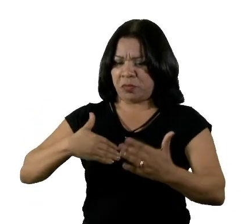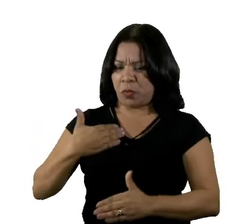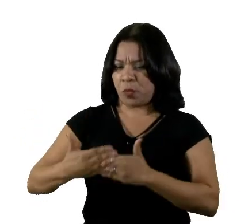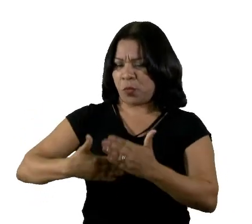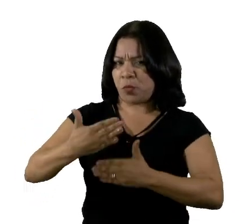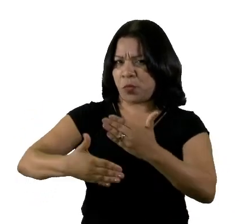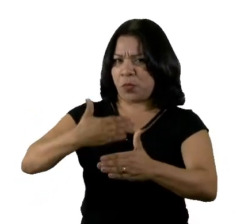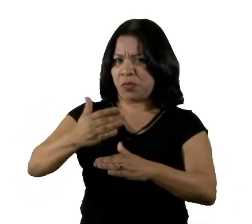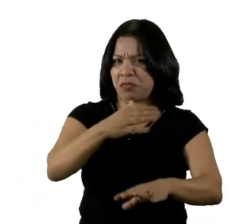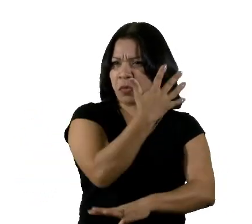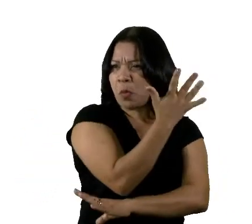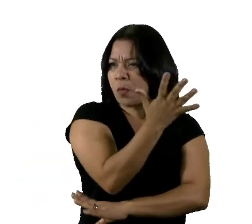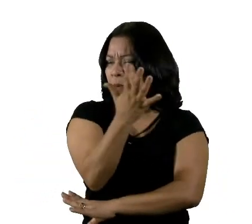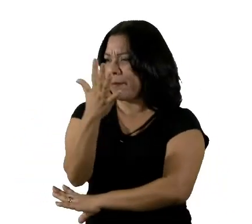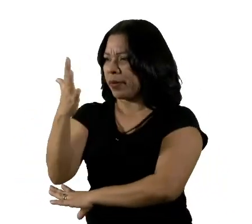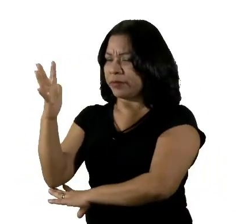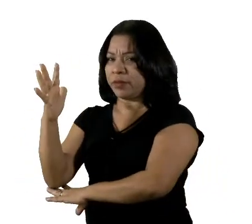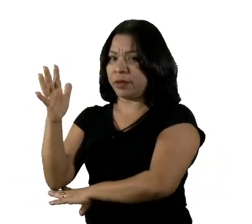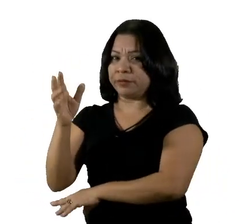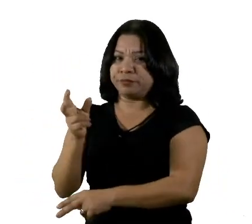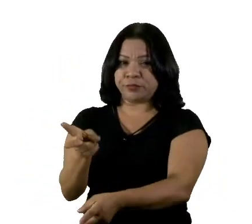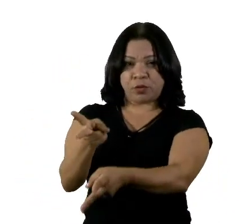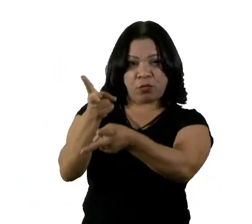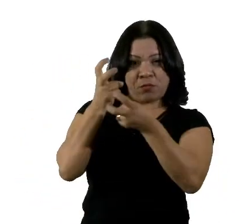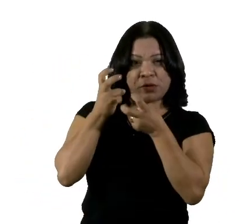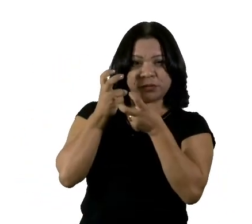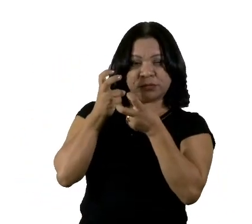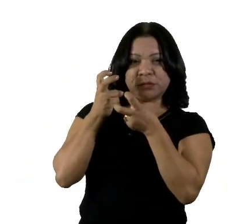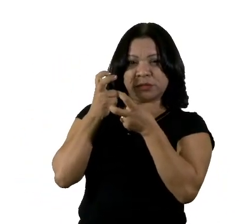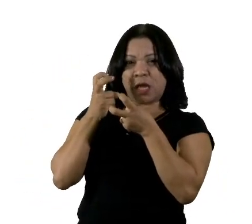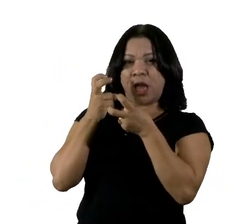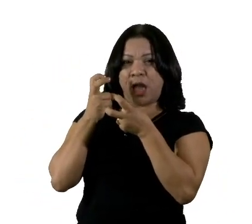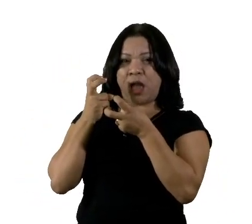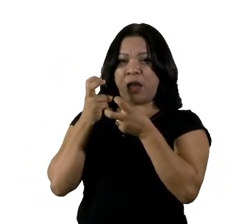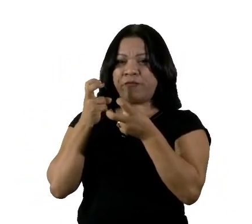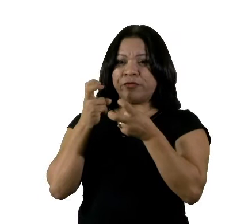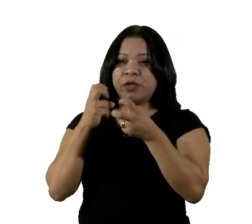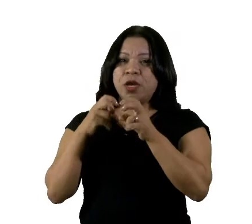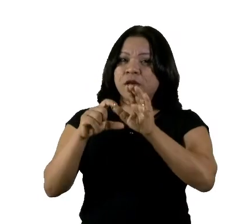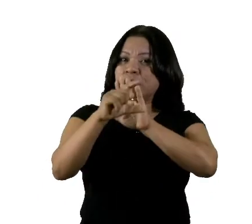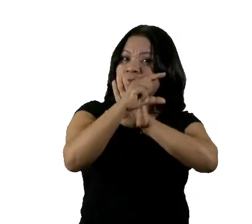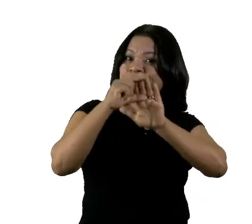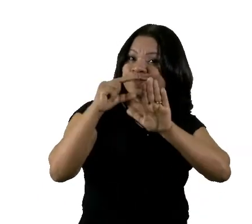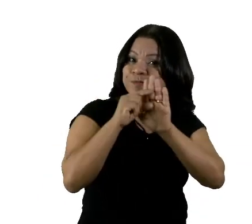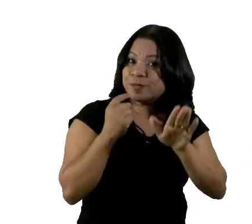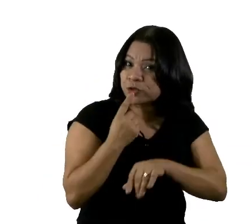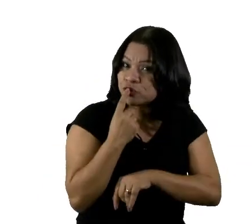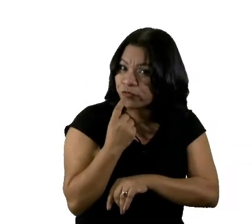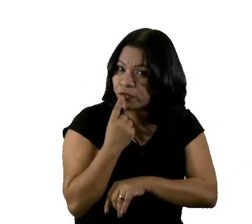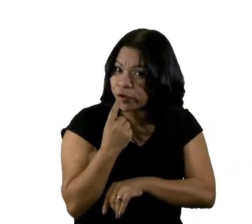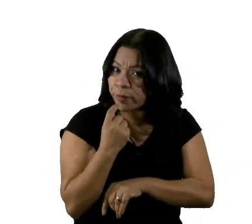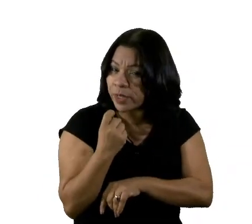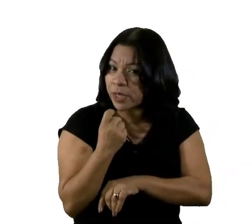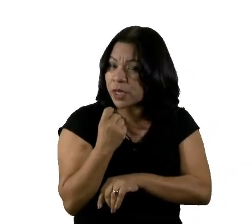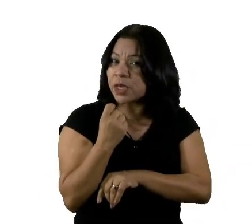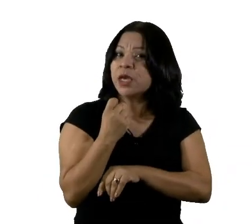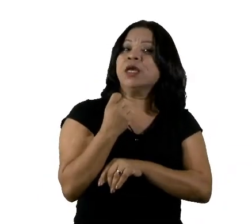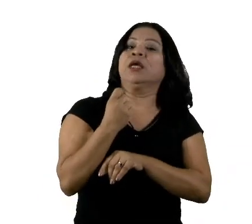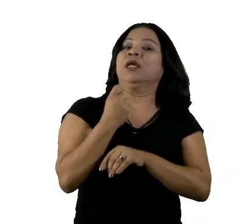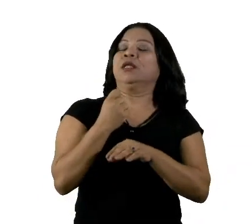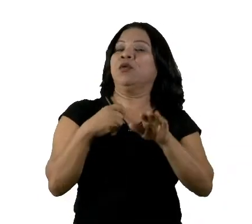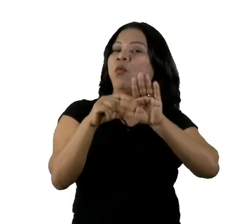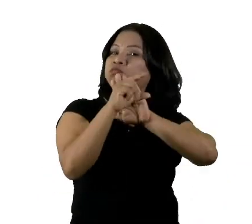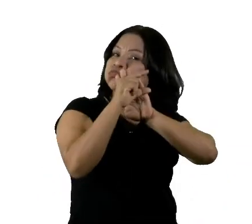ordem ambiental. Observem que esse fragmento aí do parágrafo está destacado, né? Está na cor